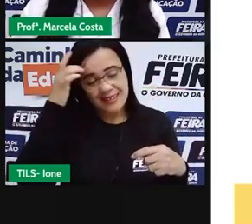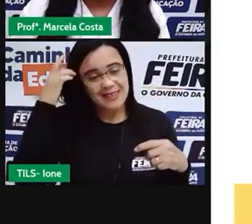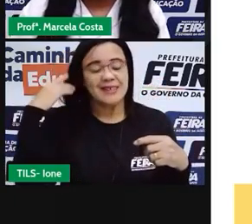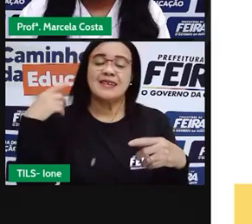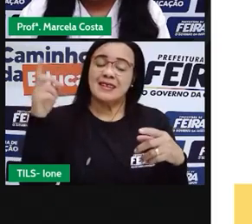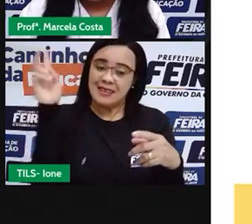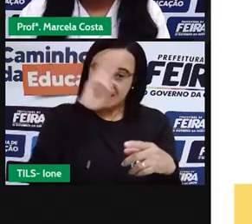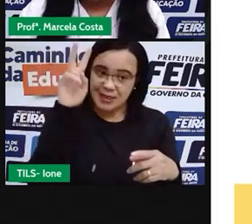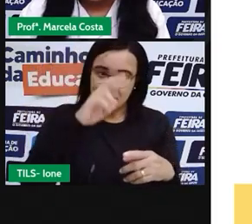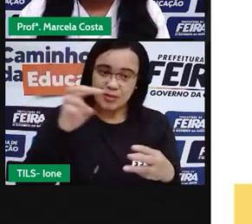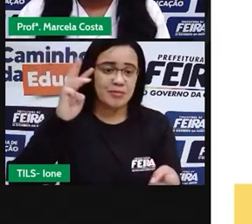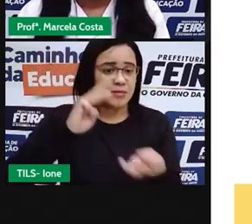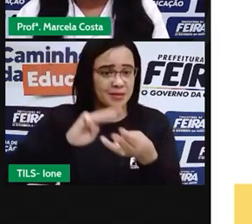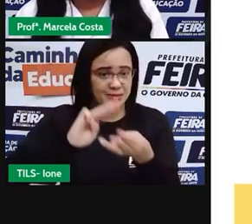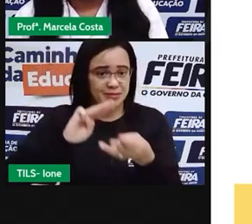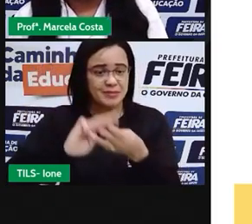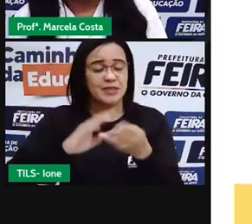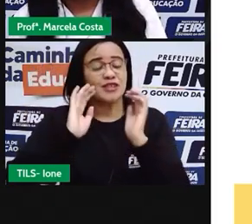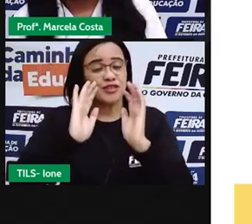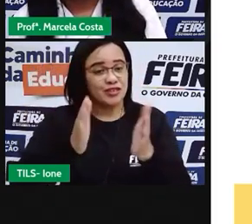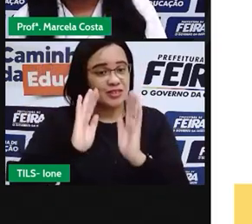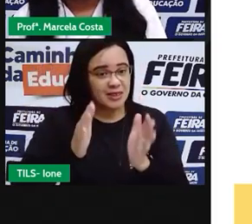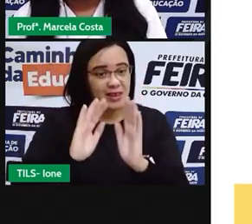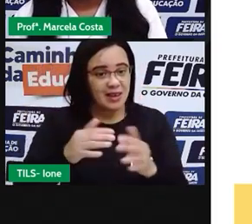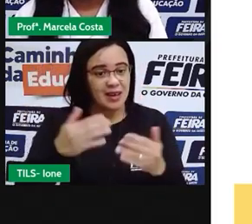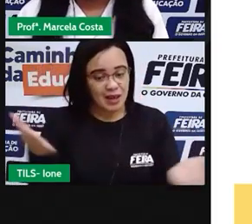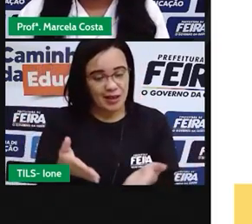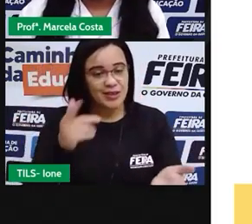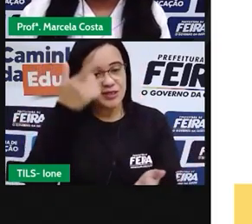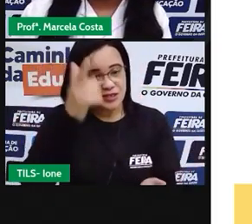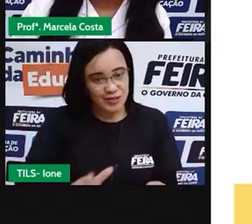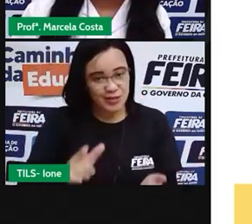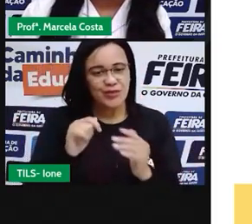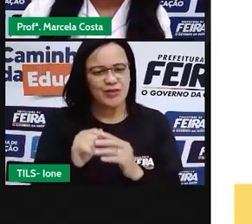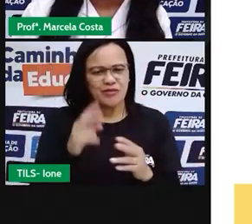Que formas geométricas a gente já consegue visualizar?